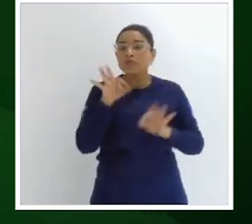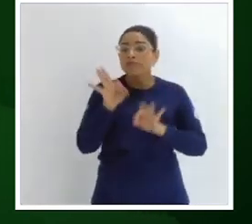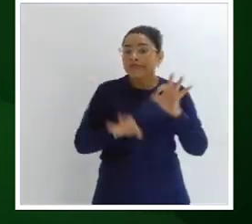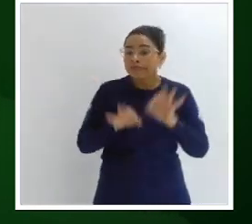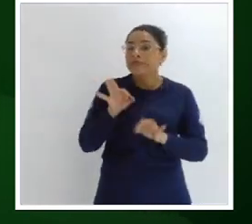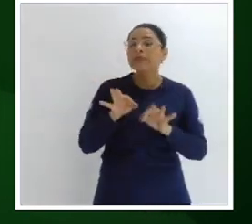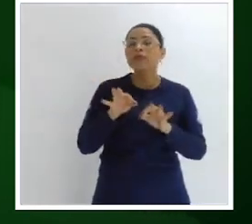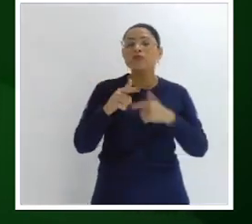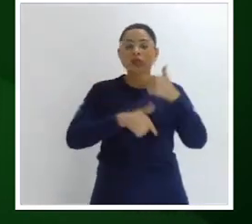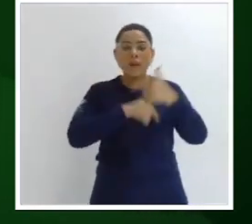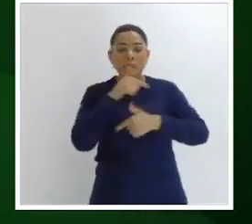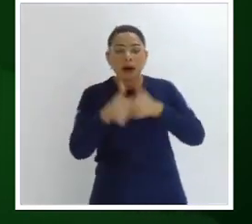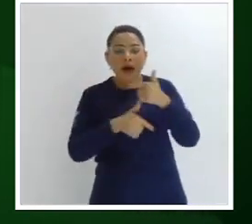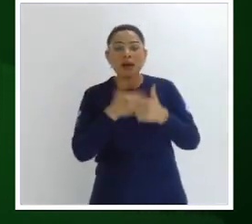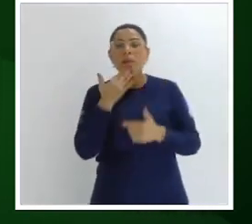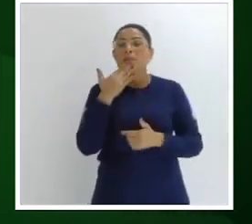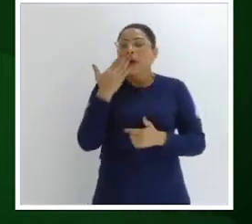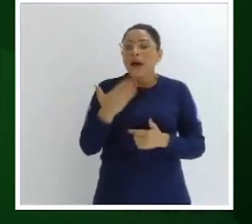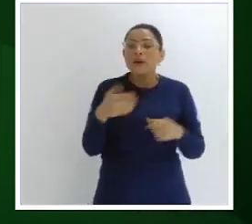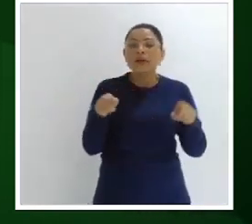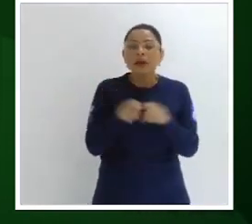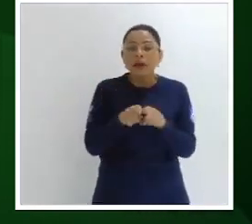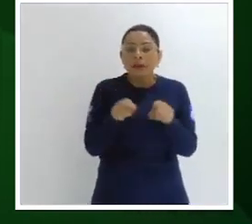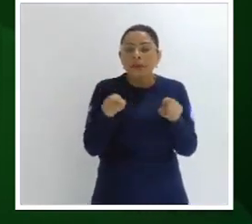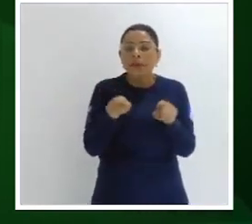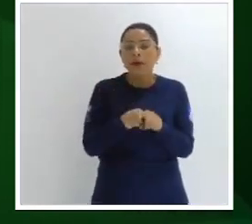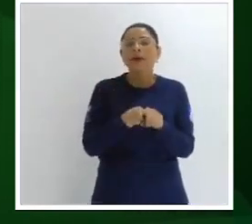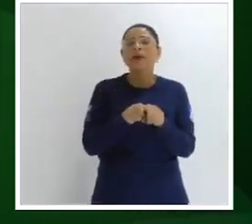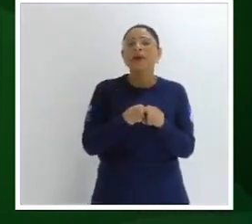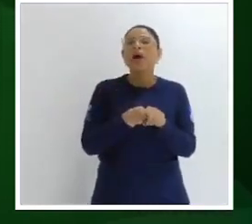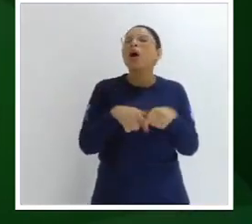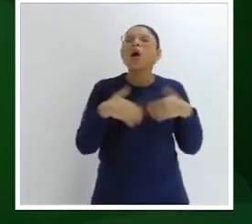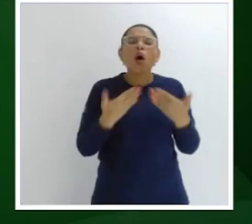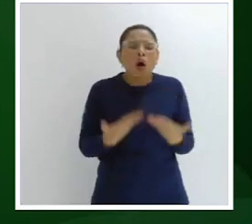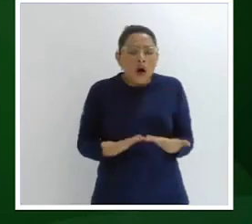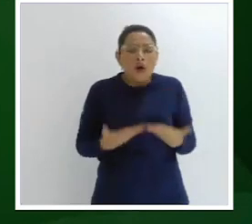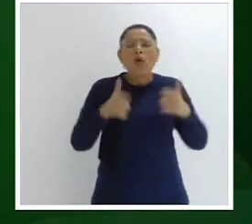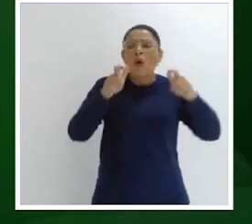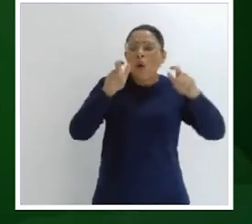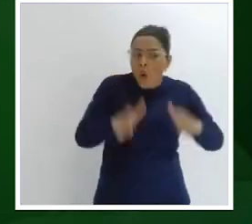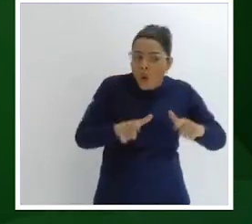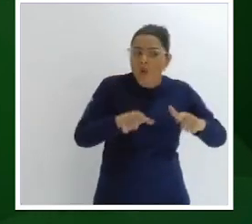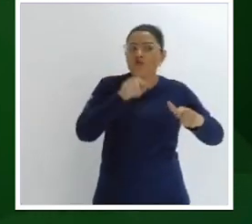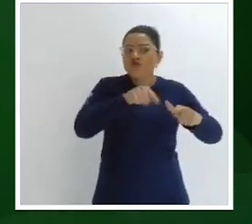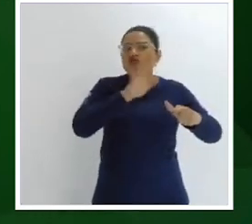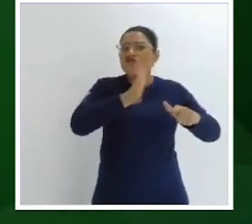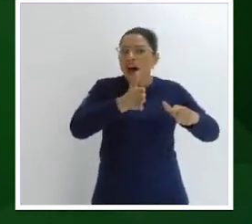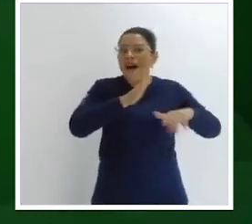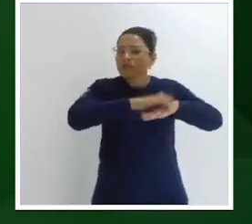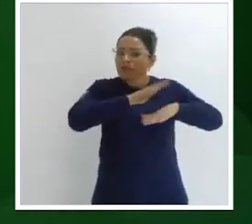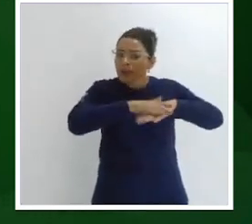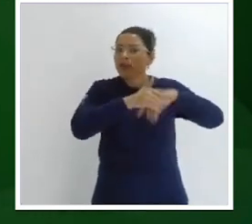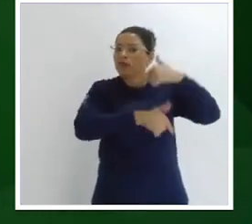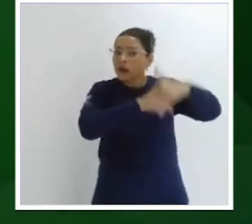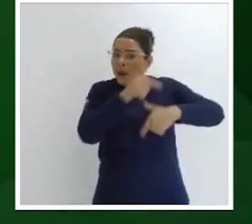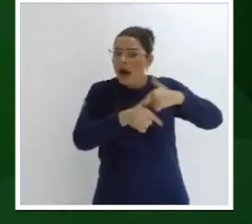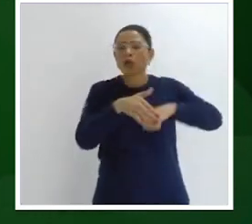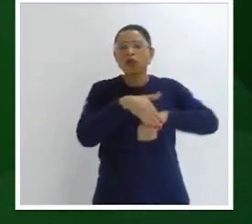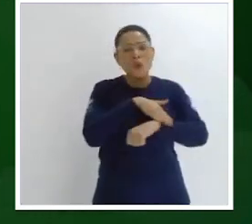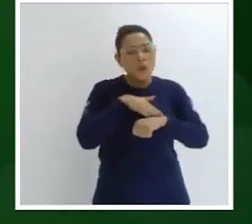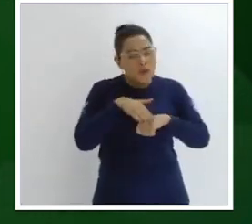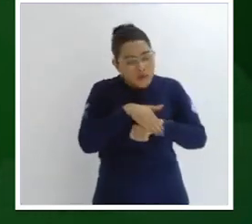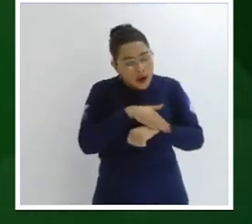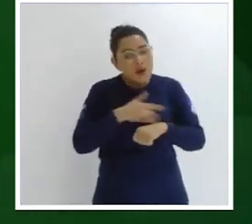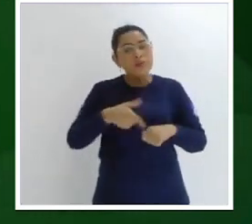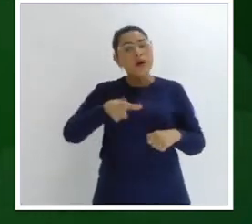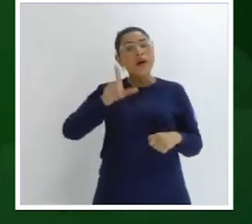e aí a gente pede que eles digam é para que local aonde ele já desenvolver esse trabalho a gente conversa um pouco para